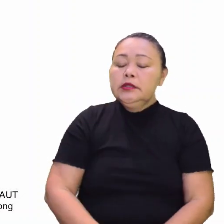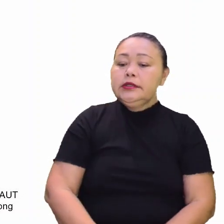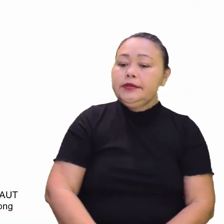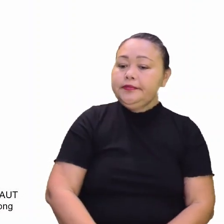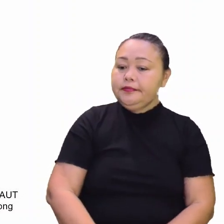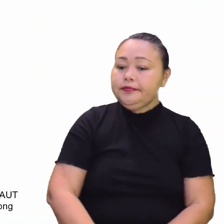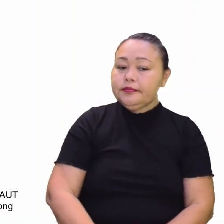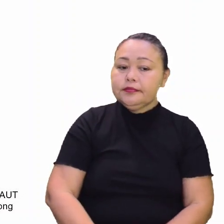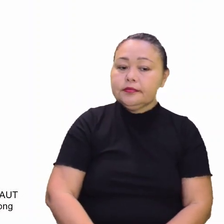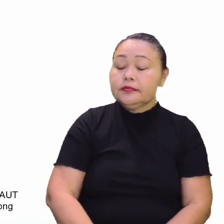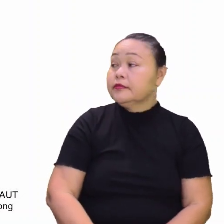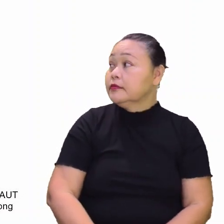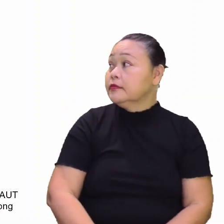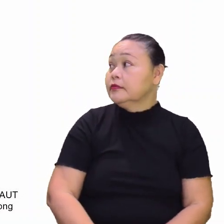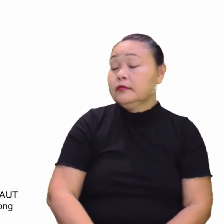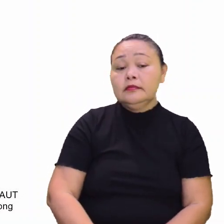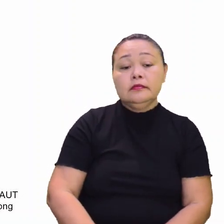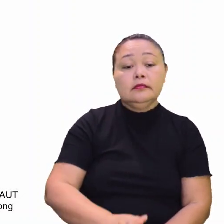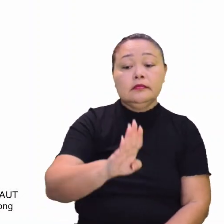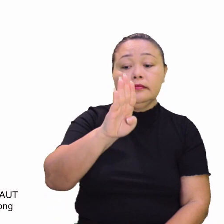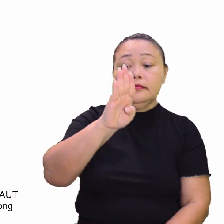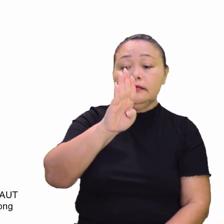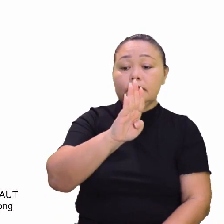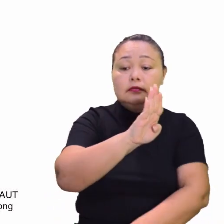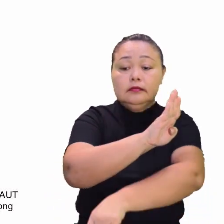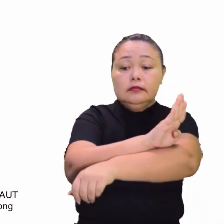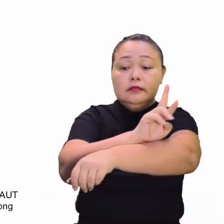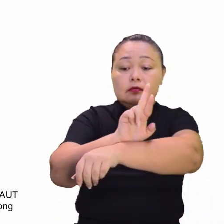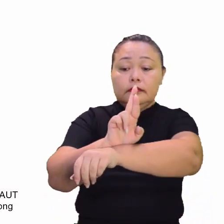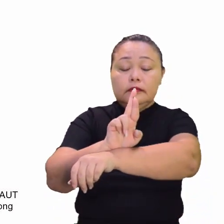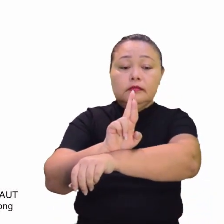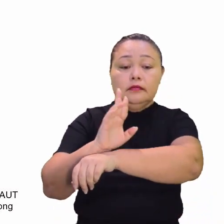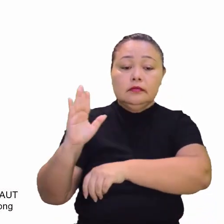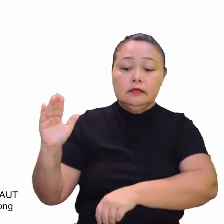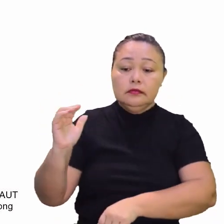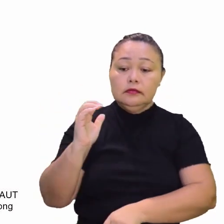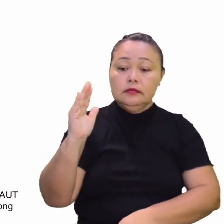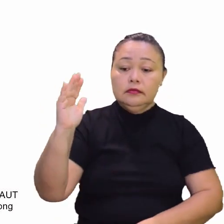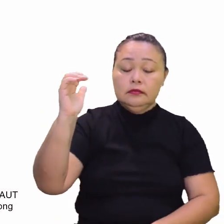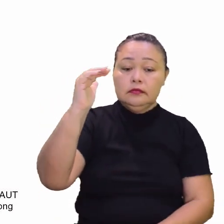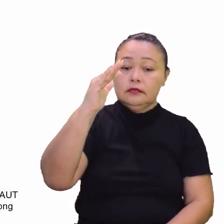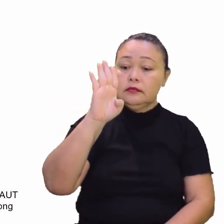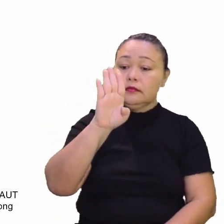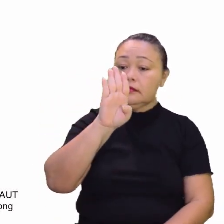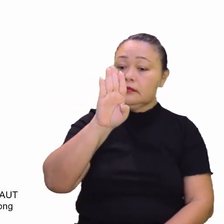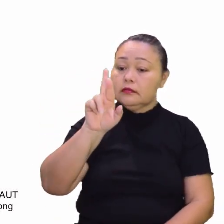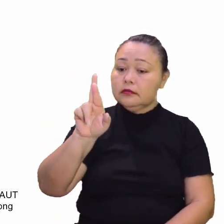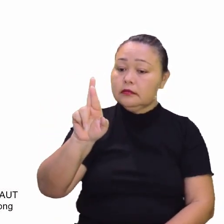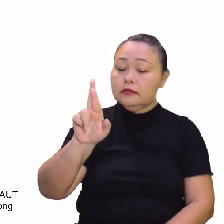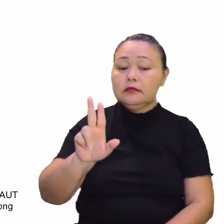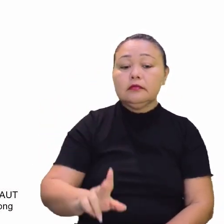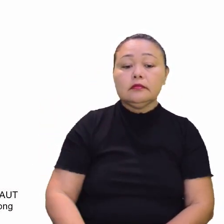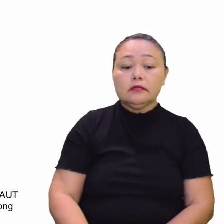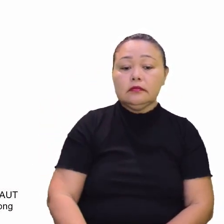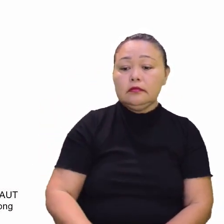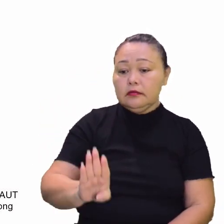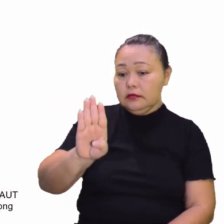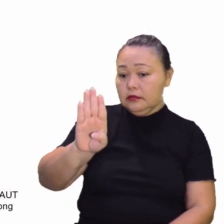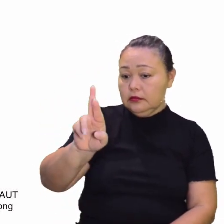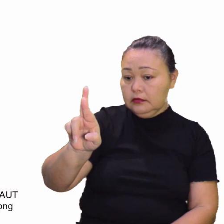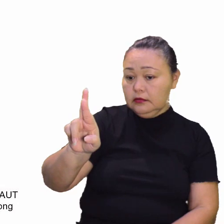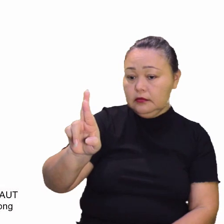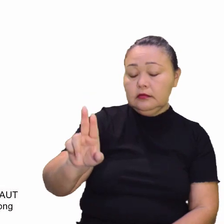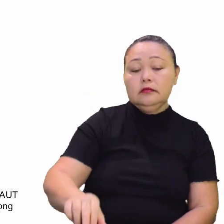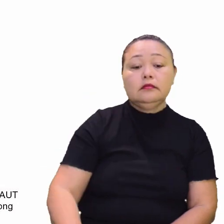aqui por onde passa a BR. Mostra aí, professor Beleza? Jorge. Olha só, galera, é mais ou menos isso aqui,